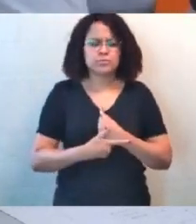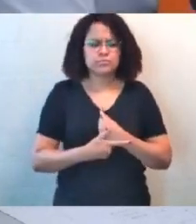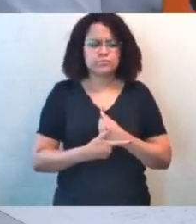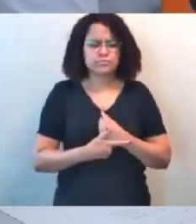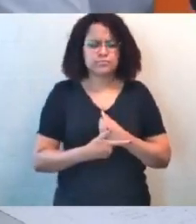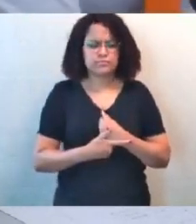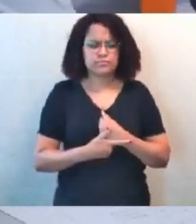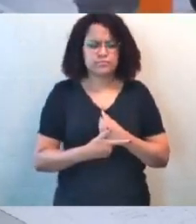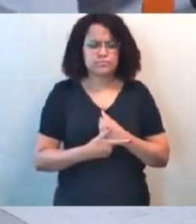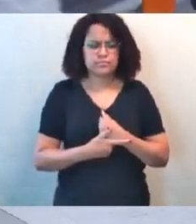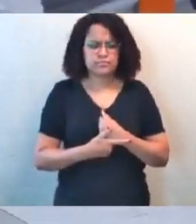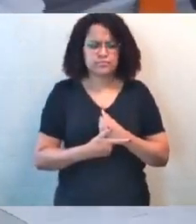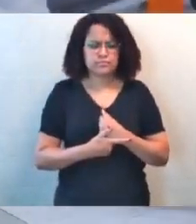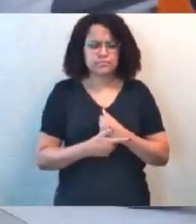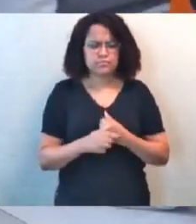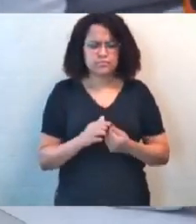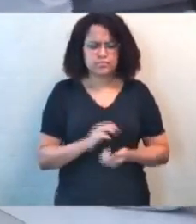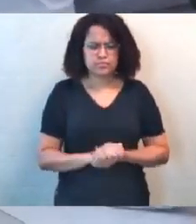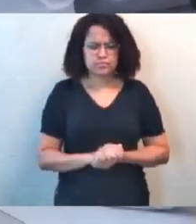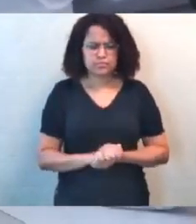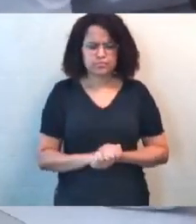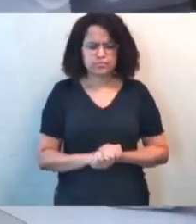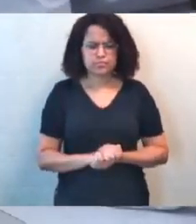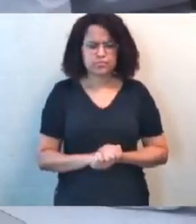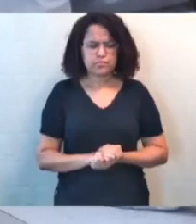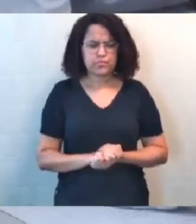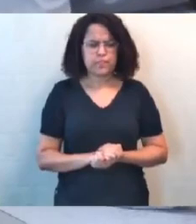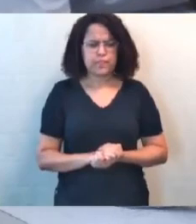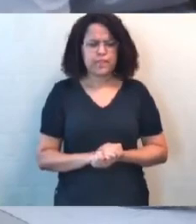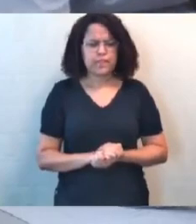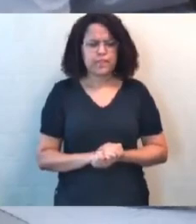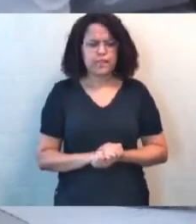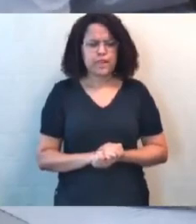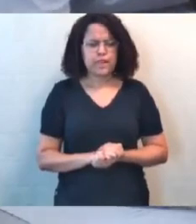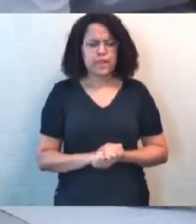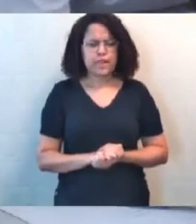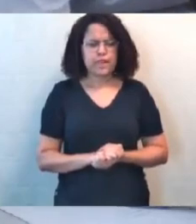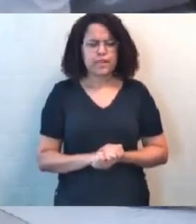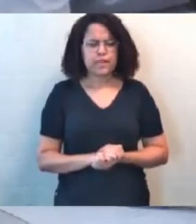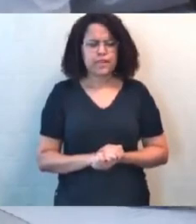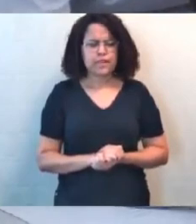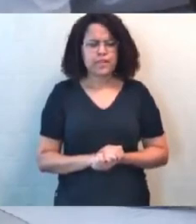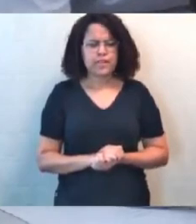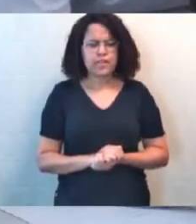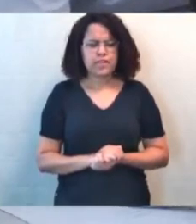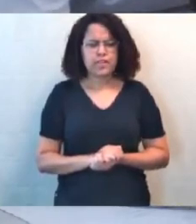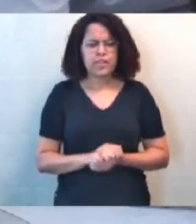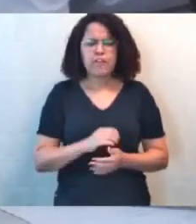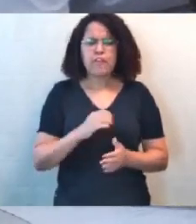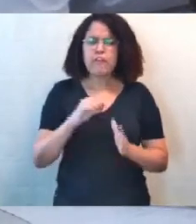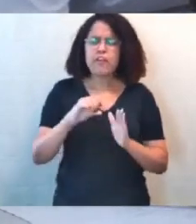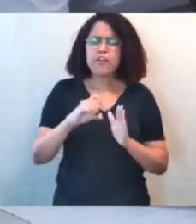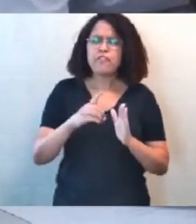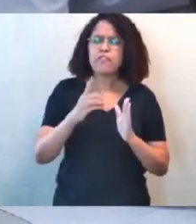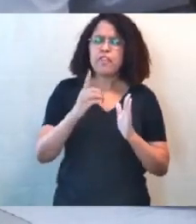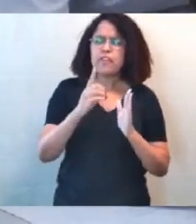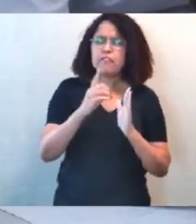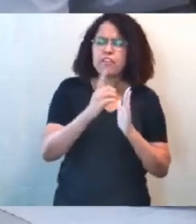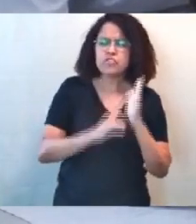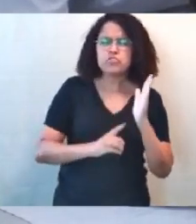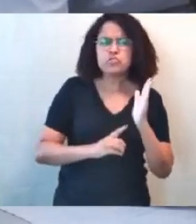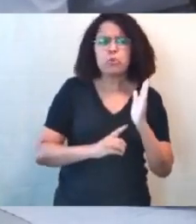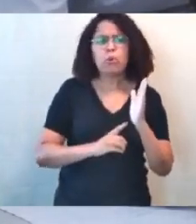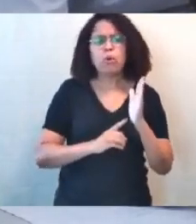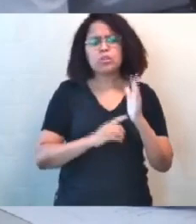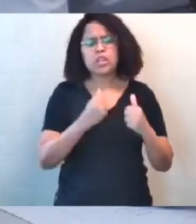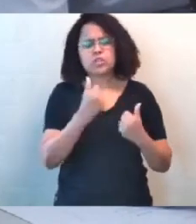a prefeitura vai tomar? Qual a atitude? Ah, vai descontar no subsídio? Tá, essas empresas ganham milhões e milhões por dia. Infelizmente, eu acho o valor muito baixo que está